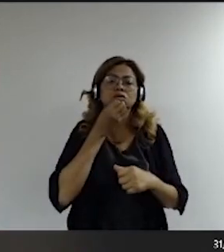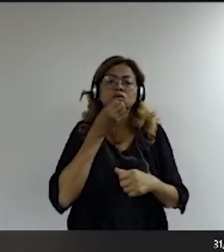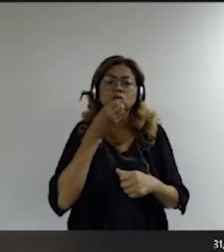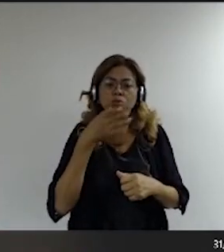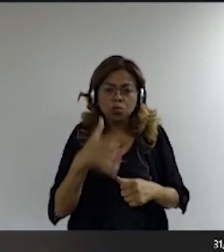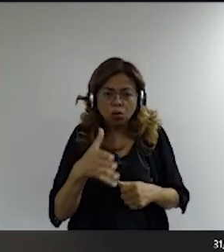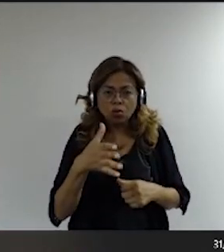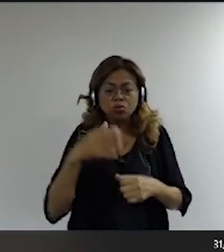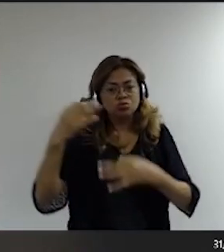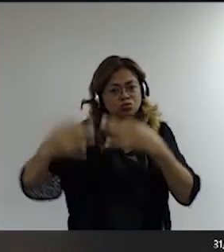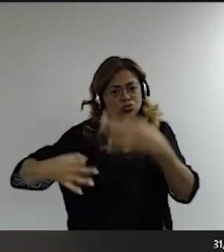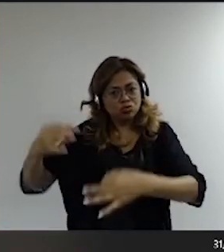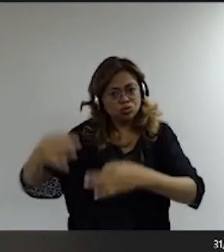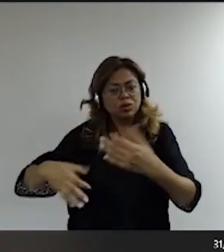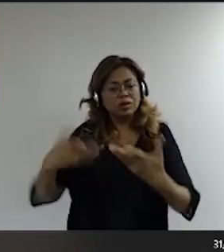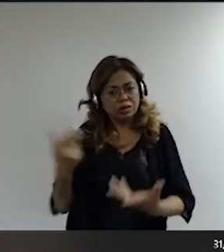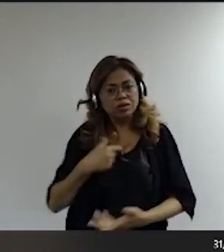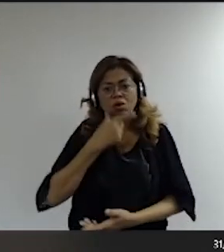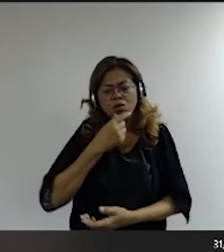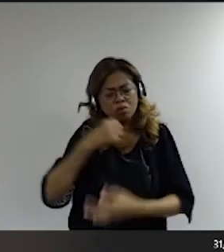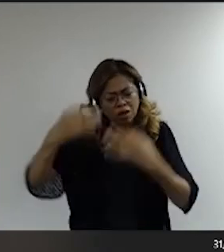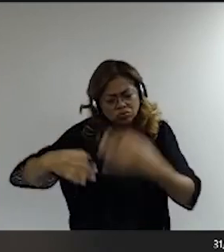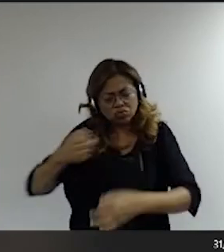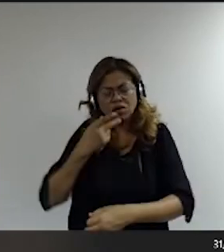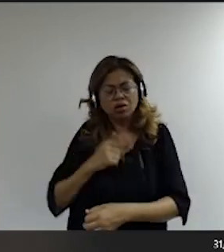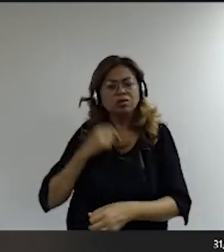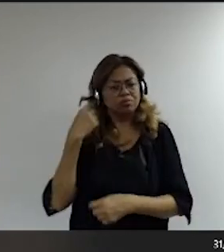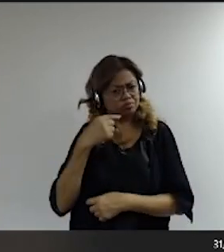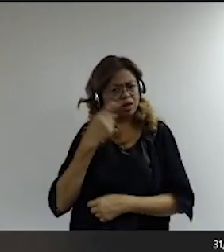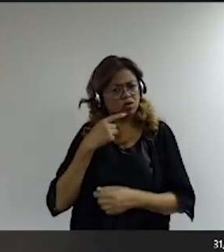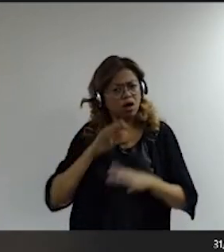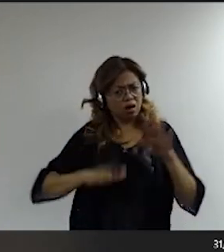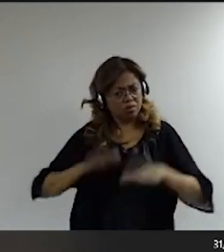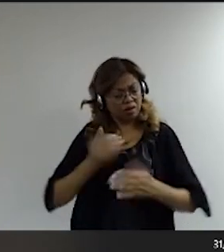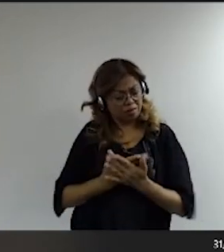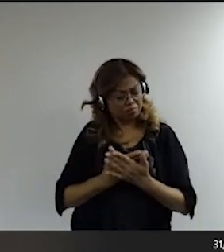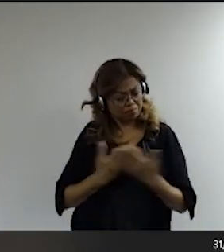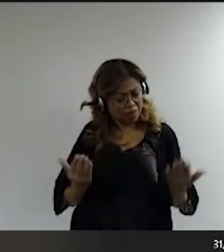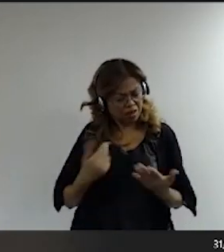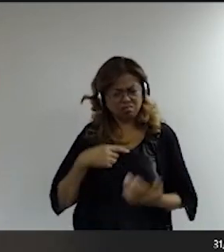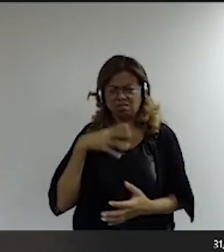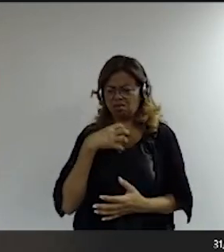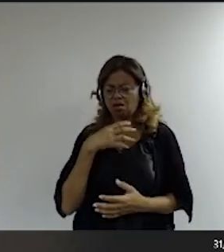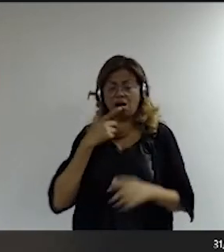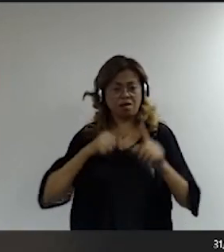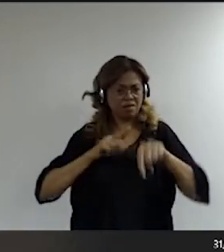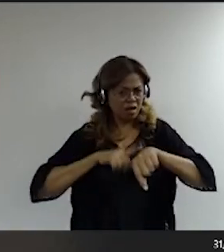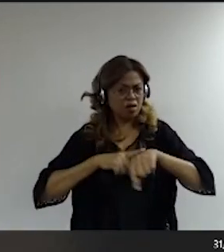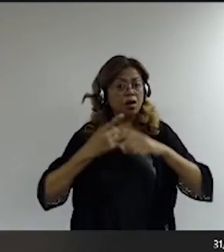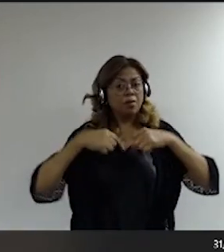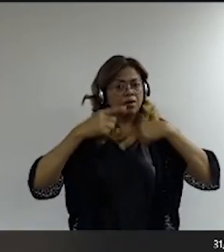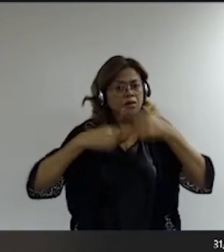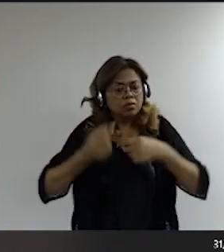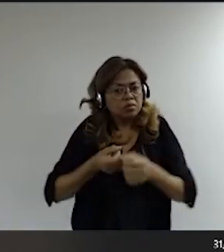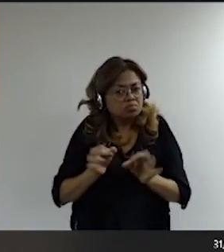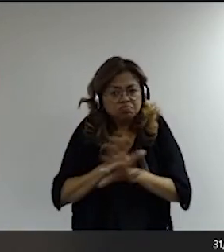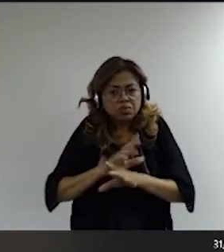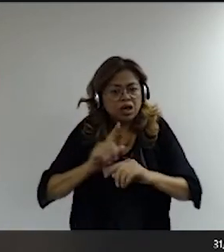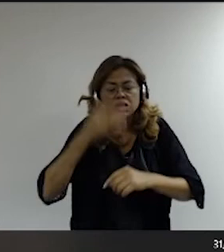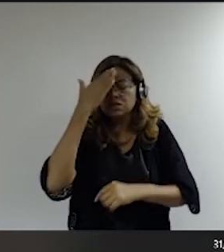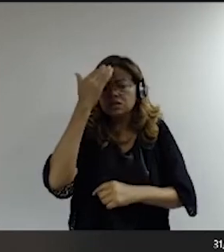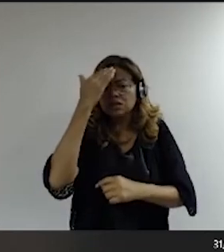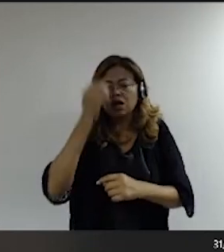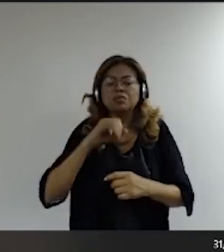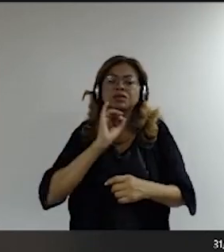juiz. Ele perde, mas vai para casa satisfeito, fica bravo na hora e depois passa porque sabe que foi feita